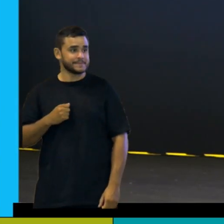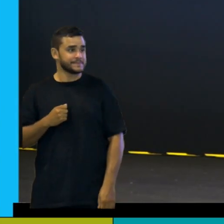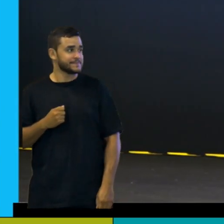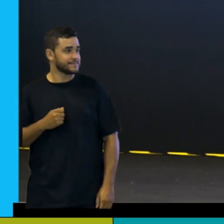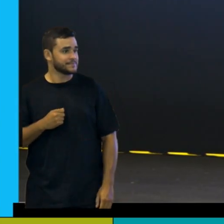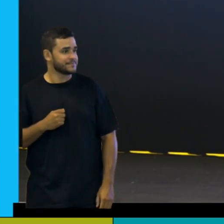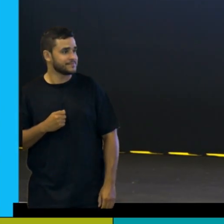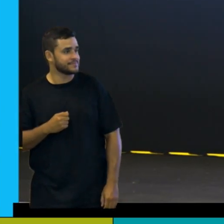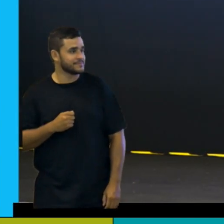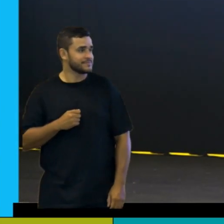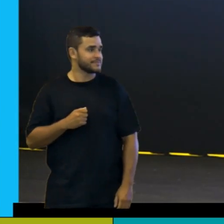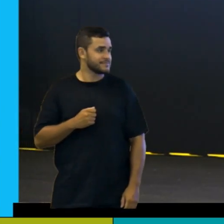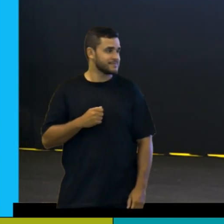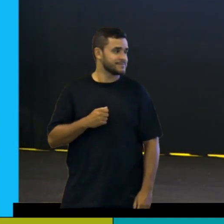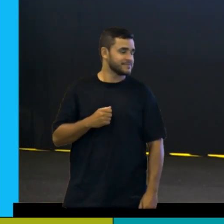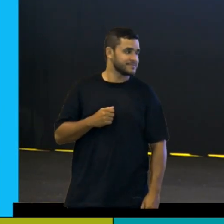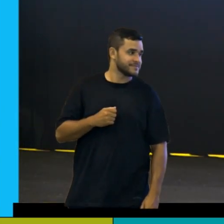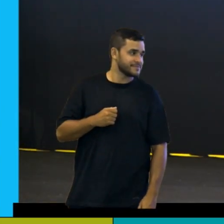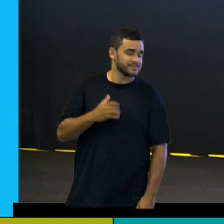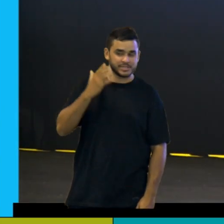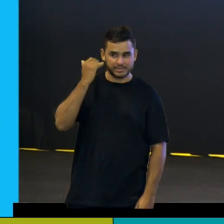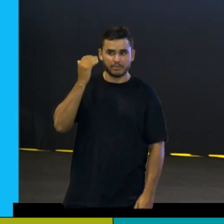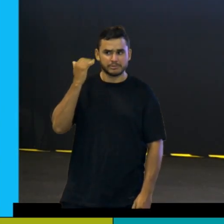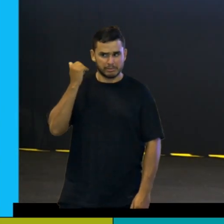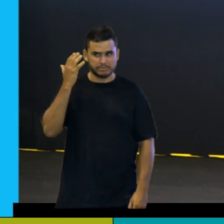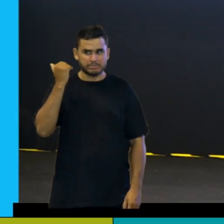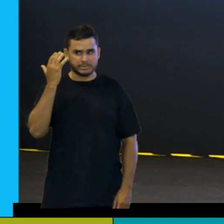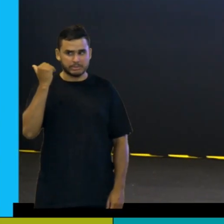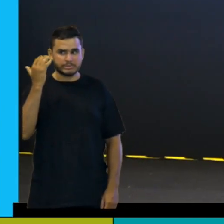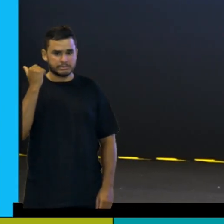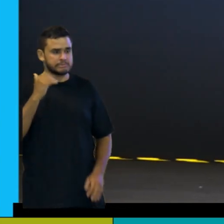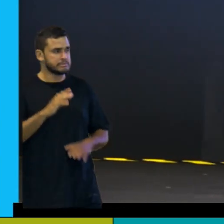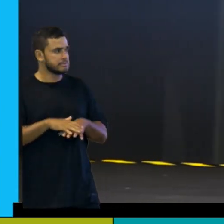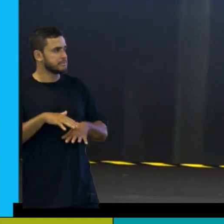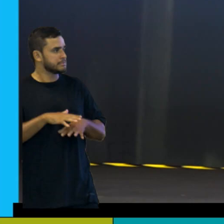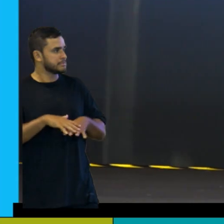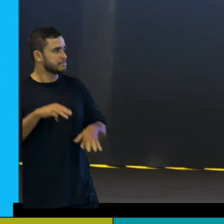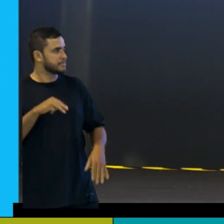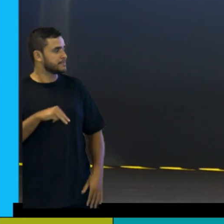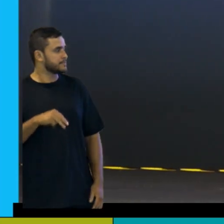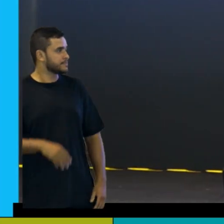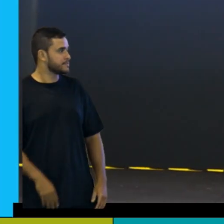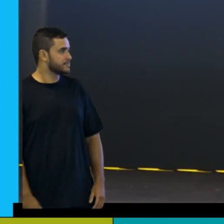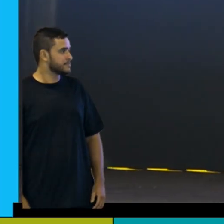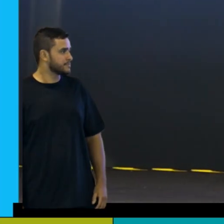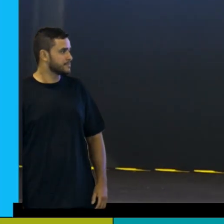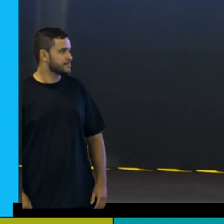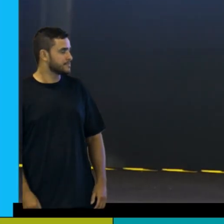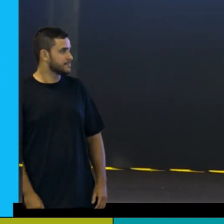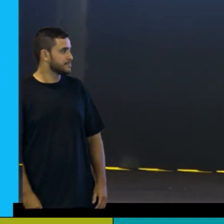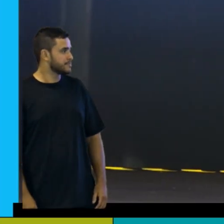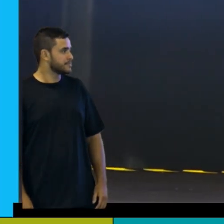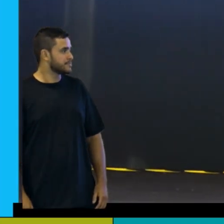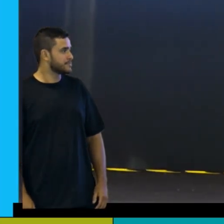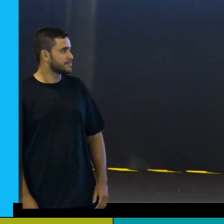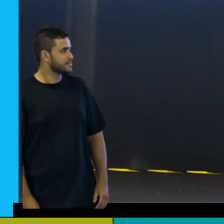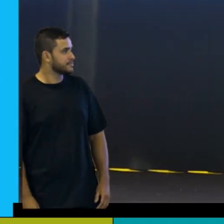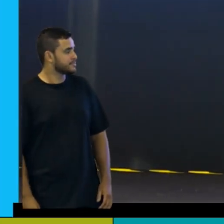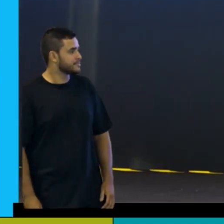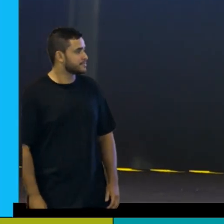Se garante em matemática, tu? Tem cara de que se garante em matemática. Vai fazer que curso? Primeiramente, seu